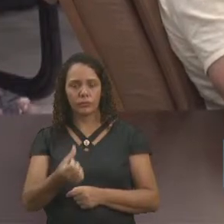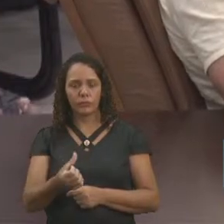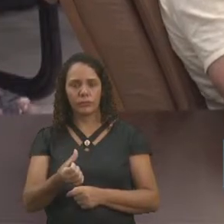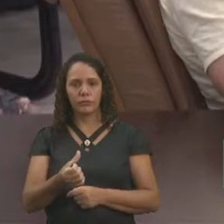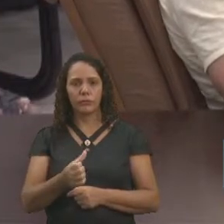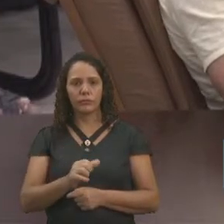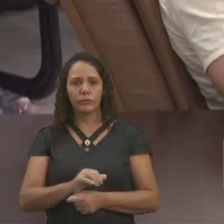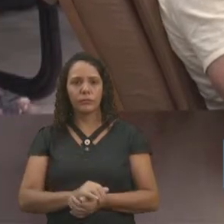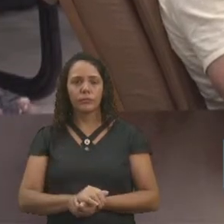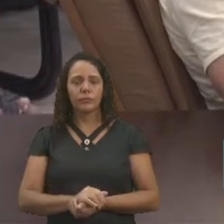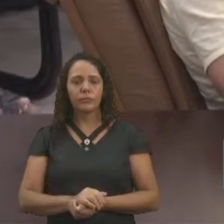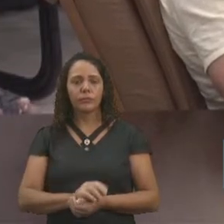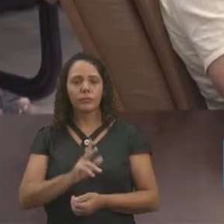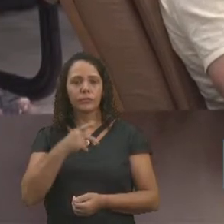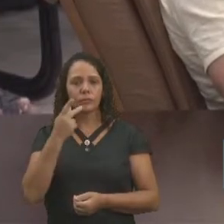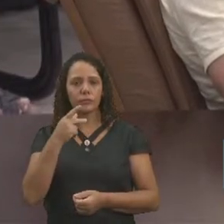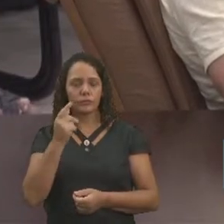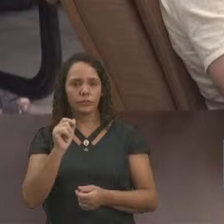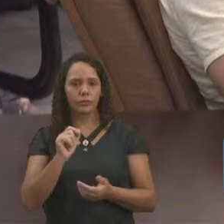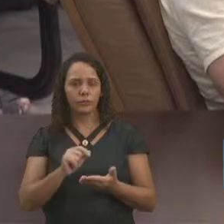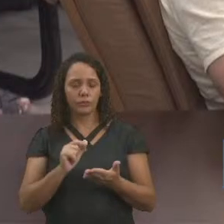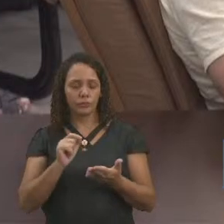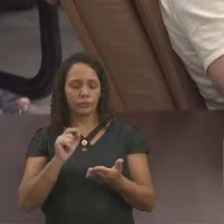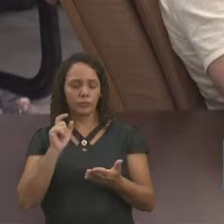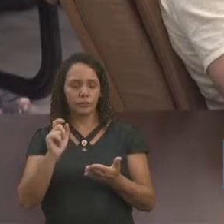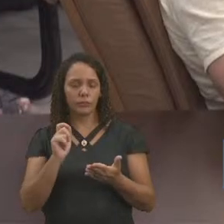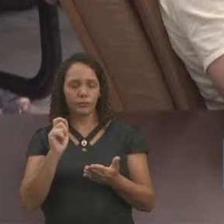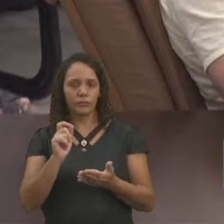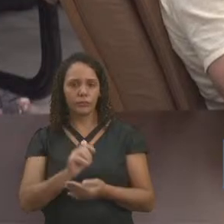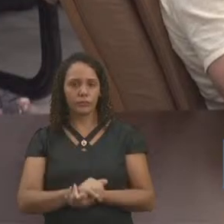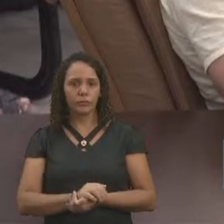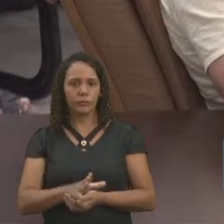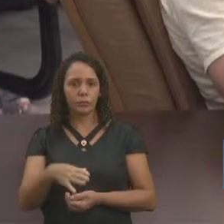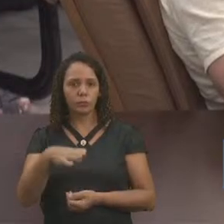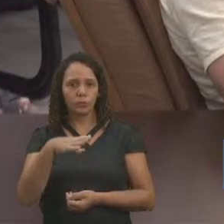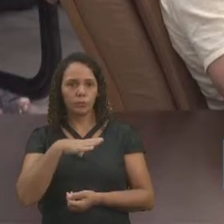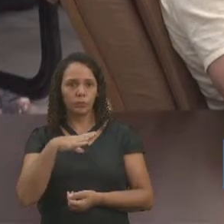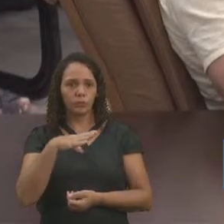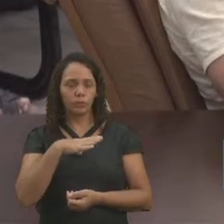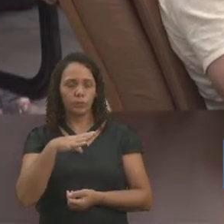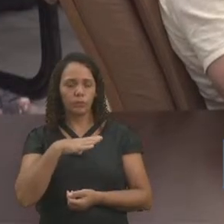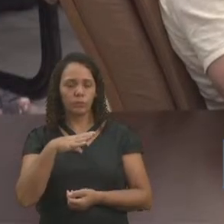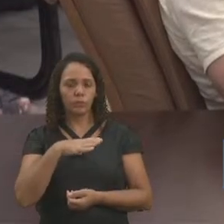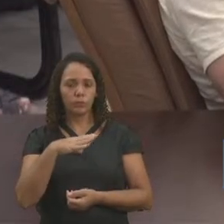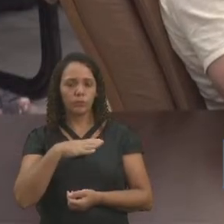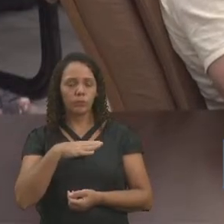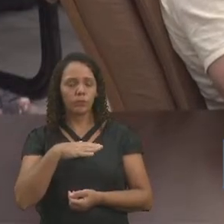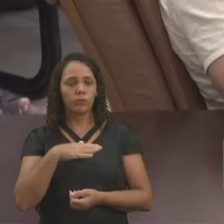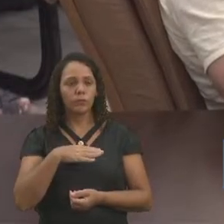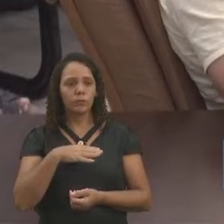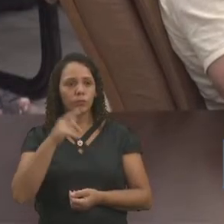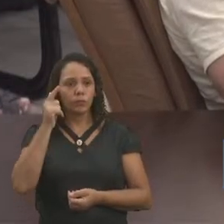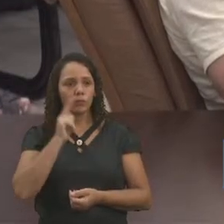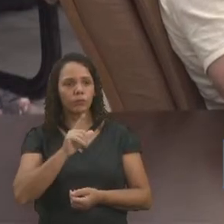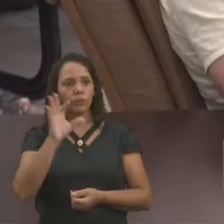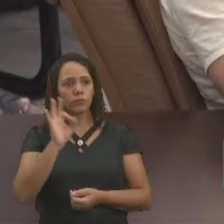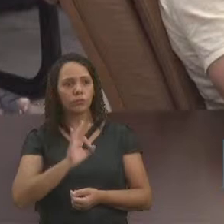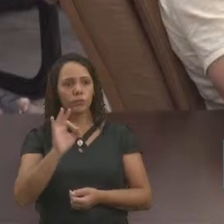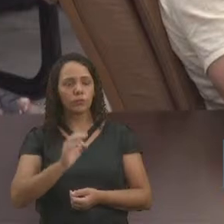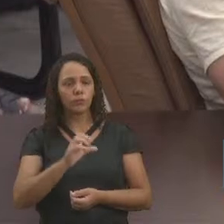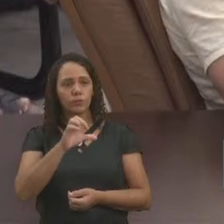2.6.6, diz assim categoricamente: o município atingiu o percentual de